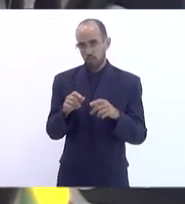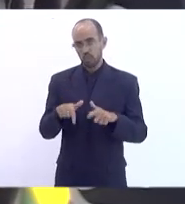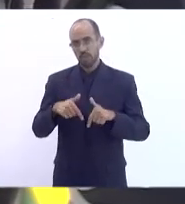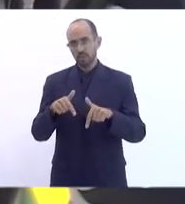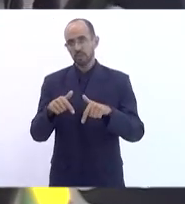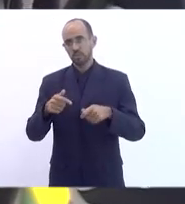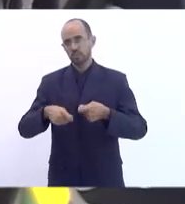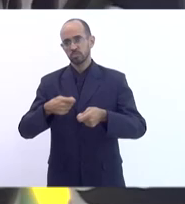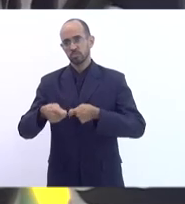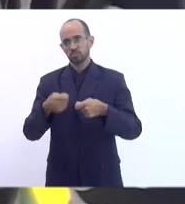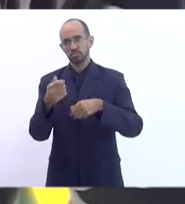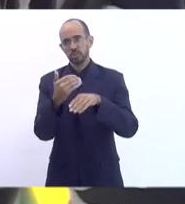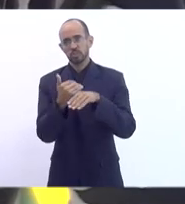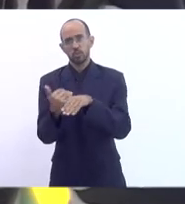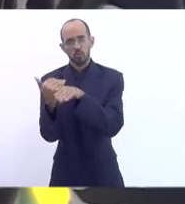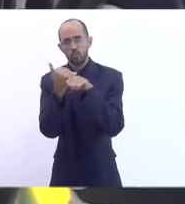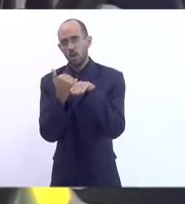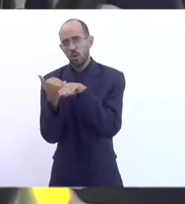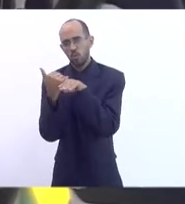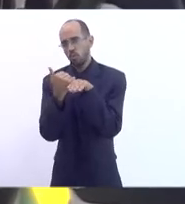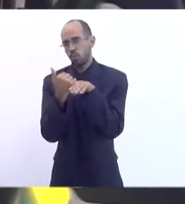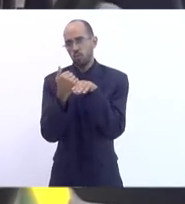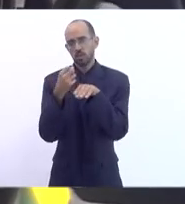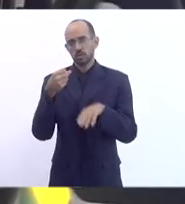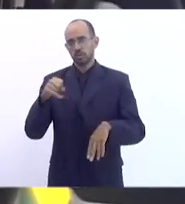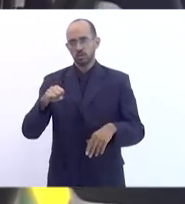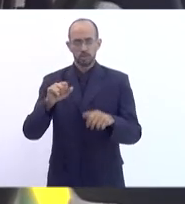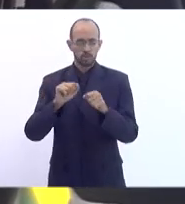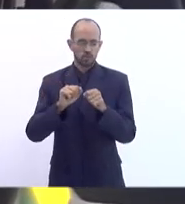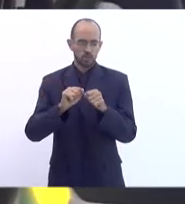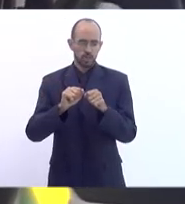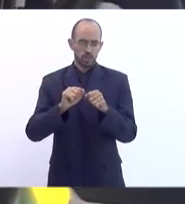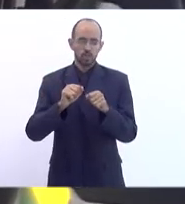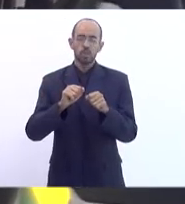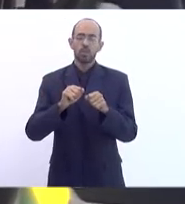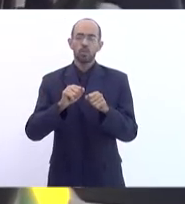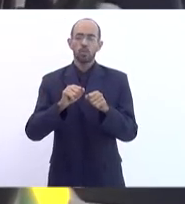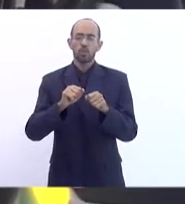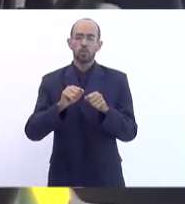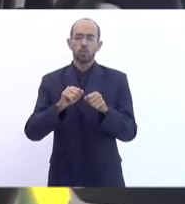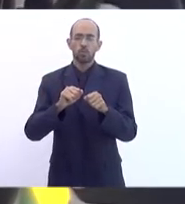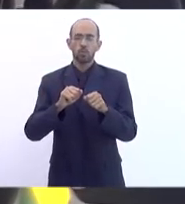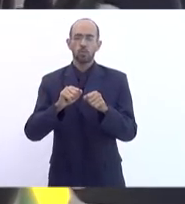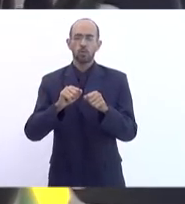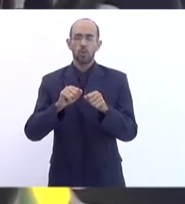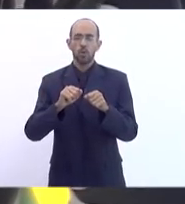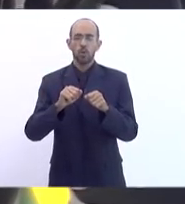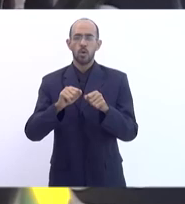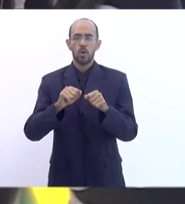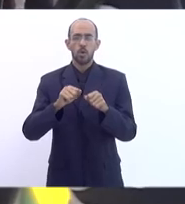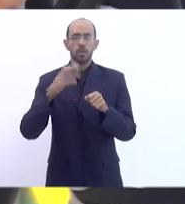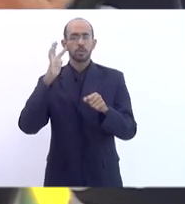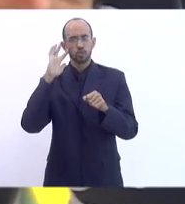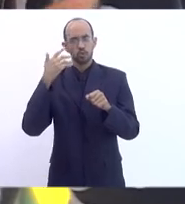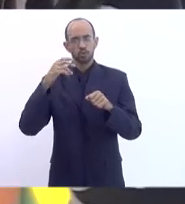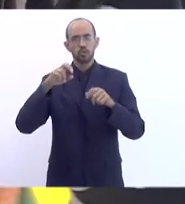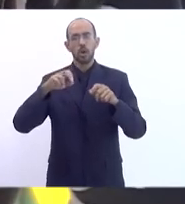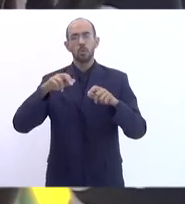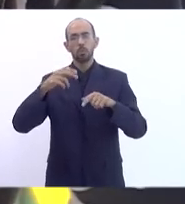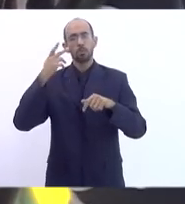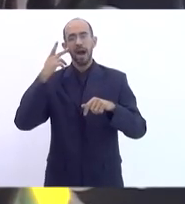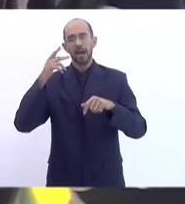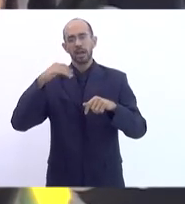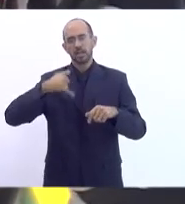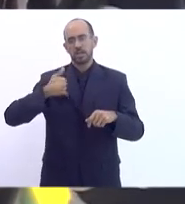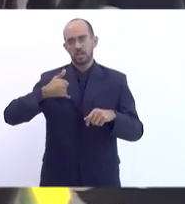ele seja isonômico a gente está tratando o caso idade o que se aplica a todos independente do trânsito